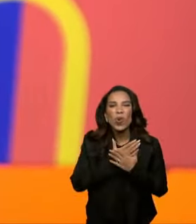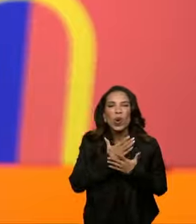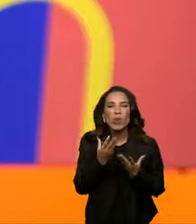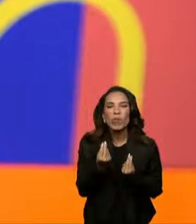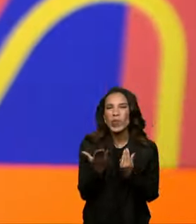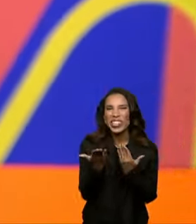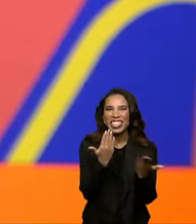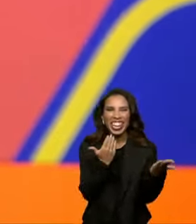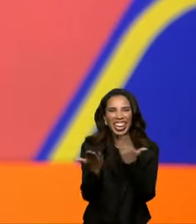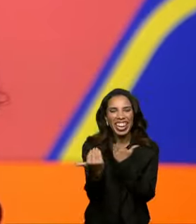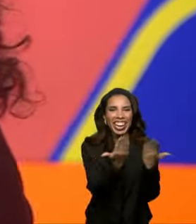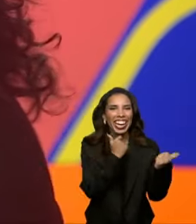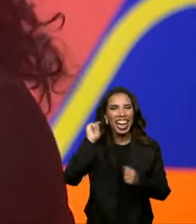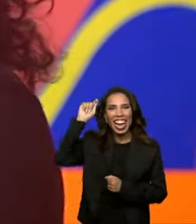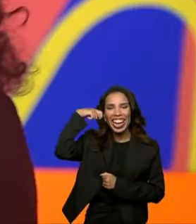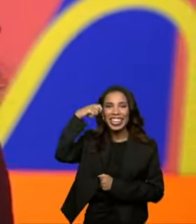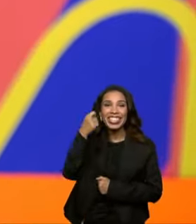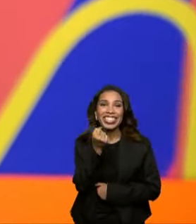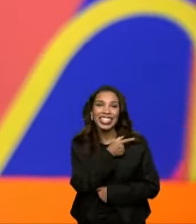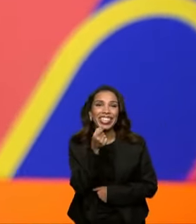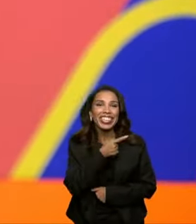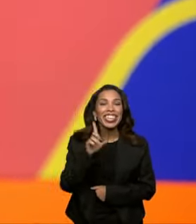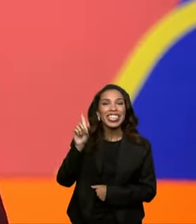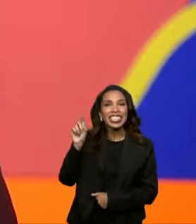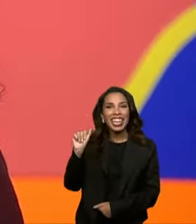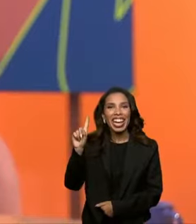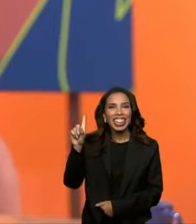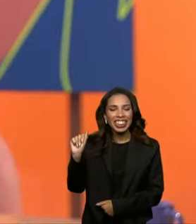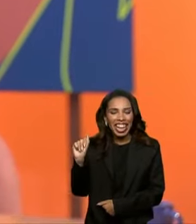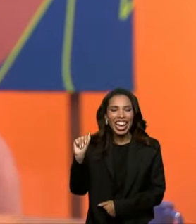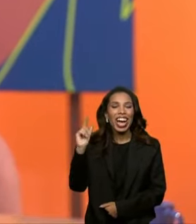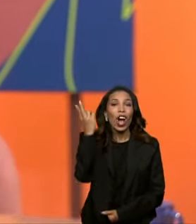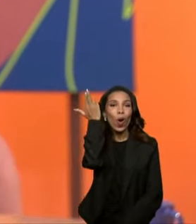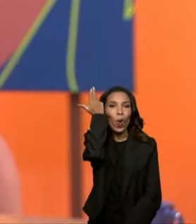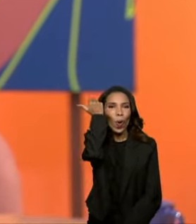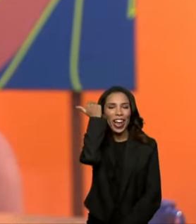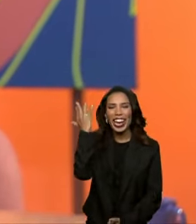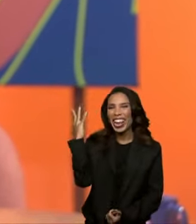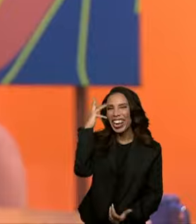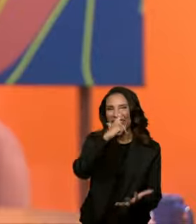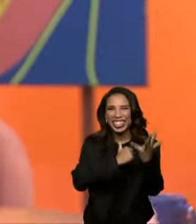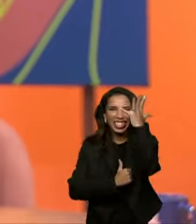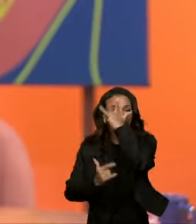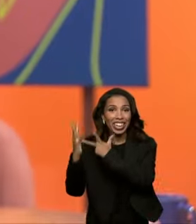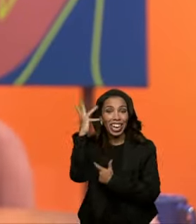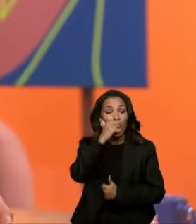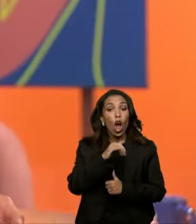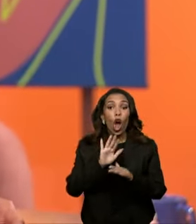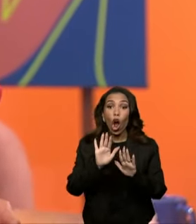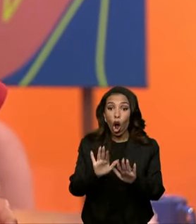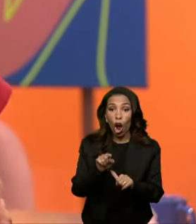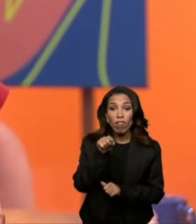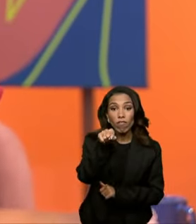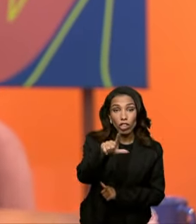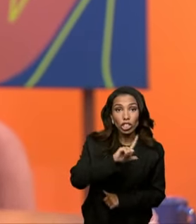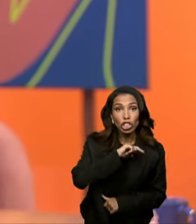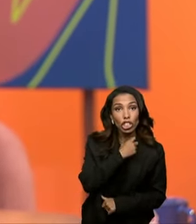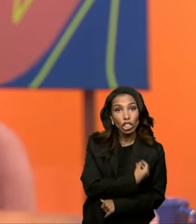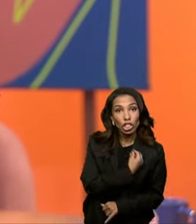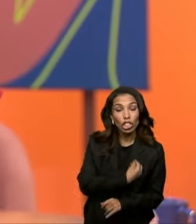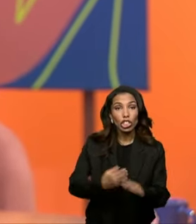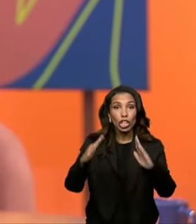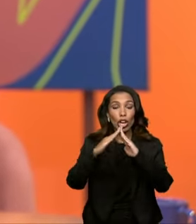querida, maravilhosa atriz, humorista, Dadá Coelho, linda, linda, linda, linda. Ah, e olha só, você de